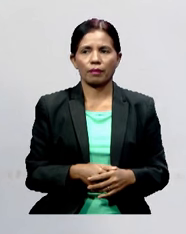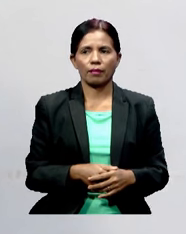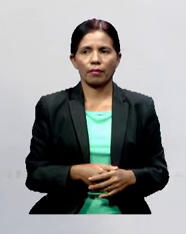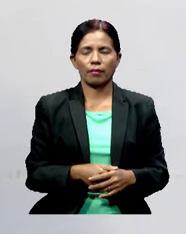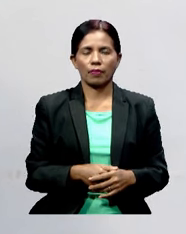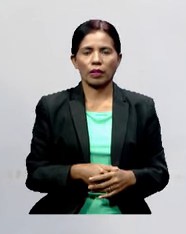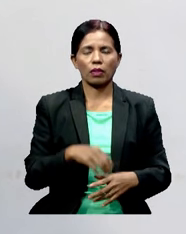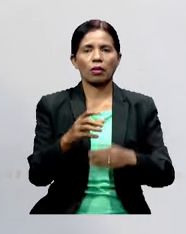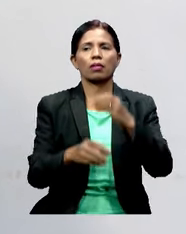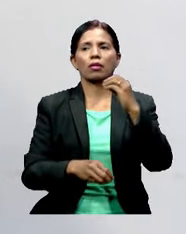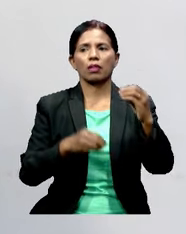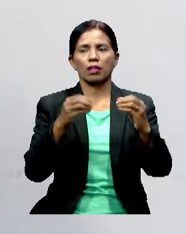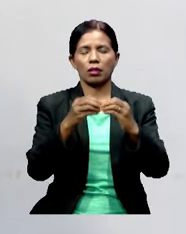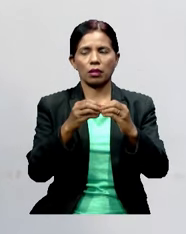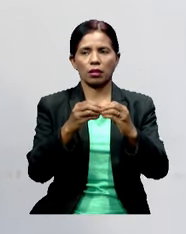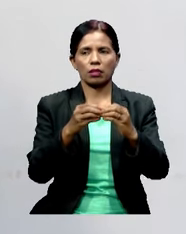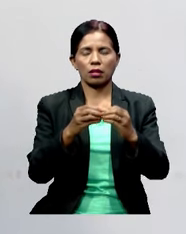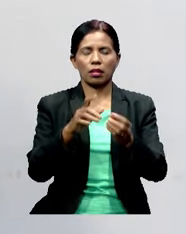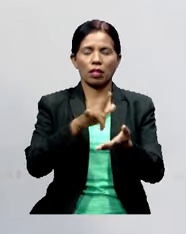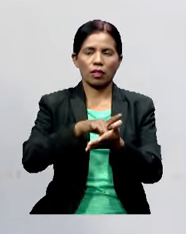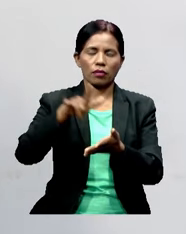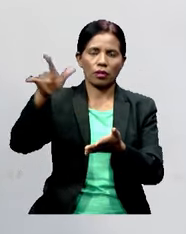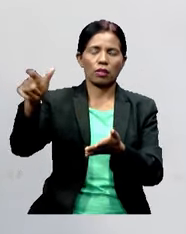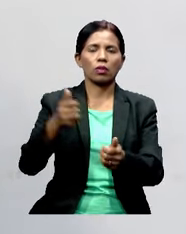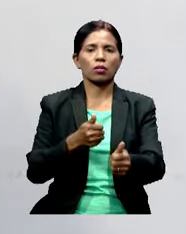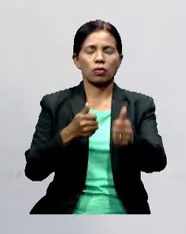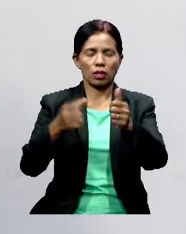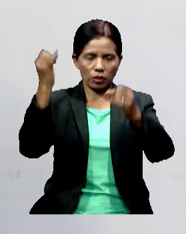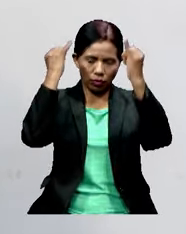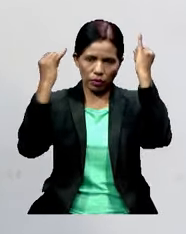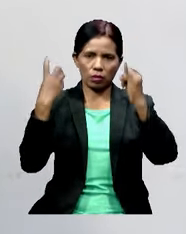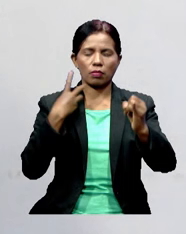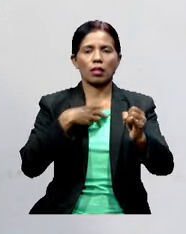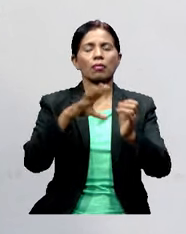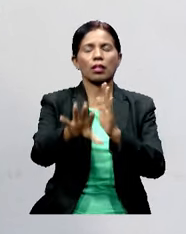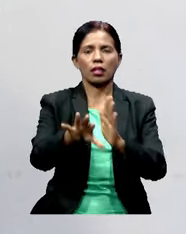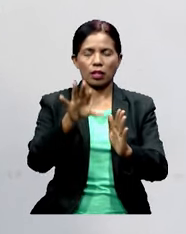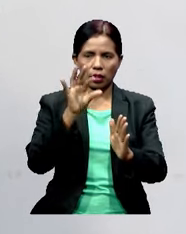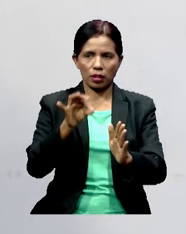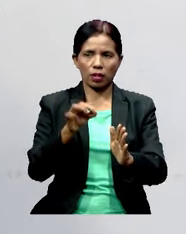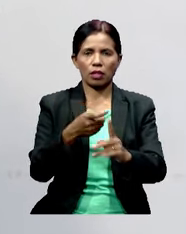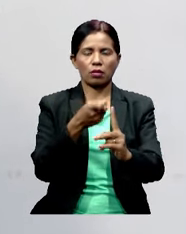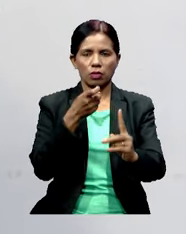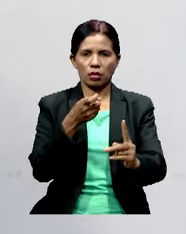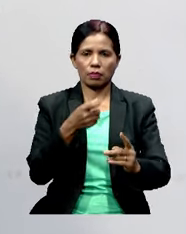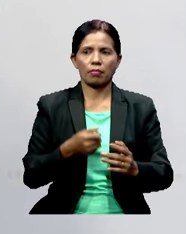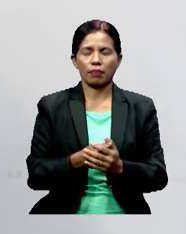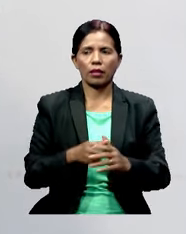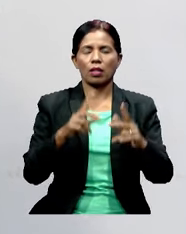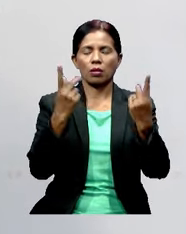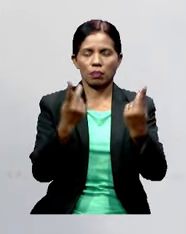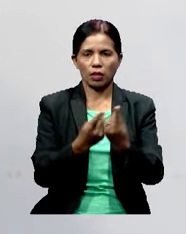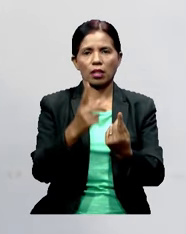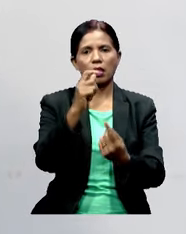questão de capacidade avião e ter informação na minha meta, ou se parte companhia